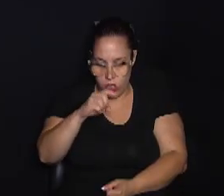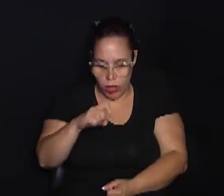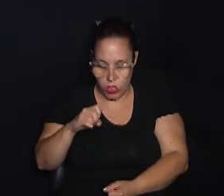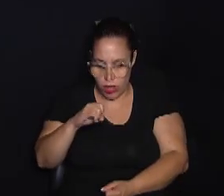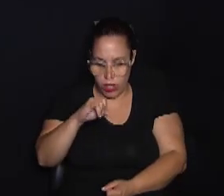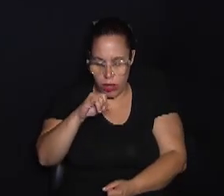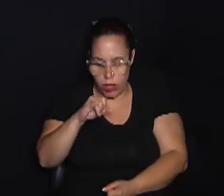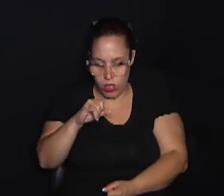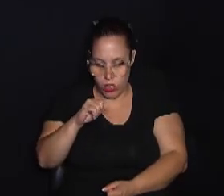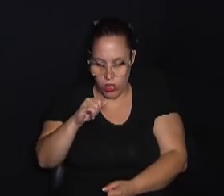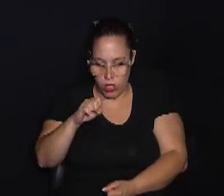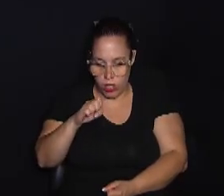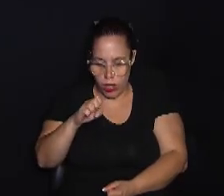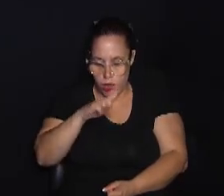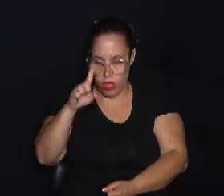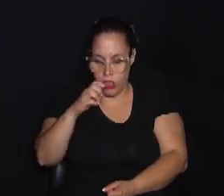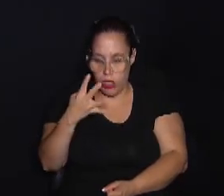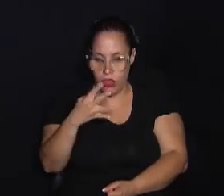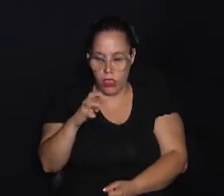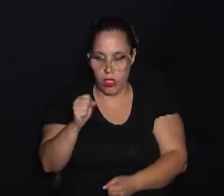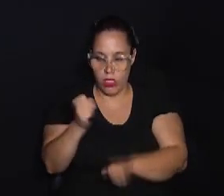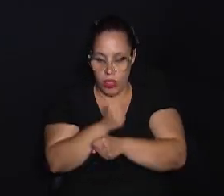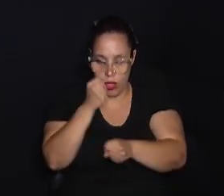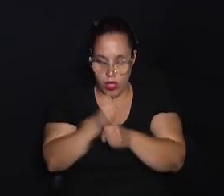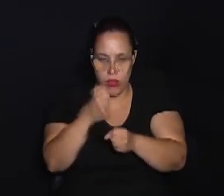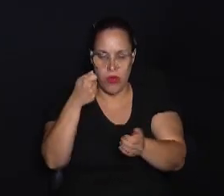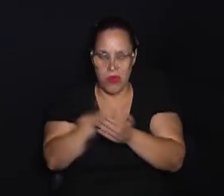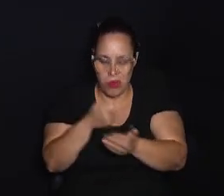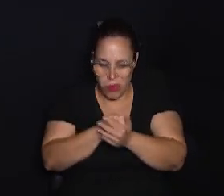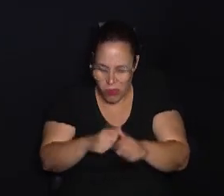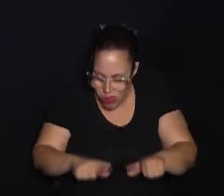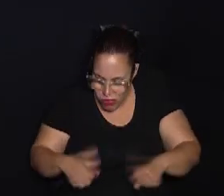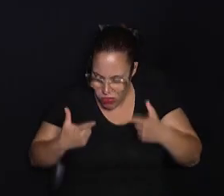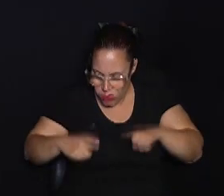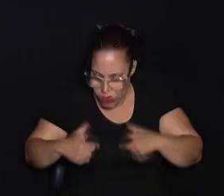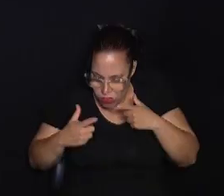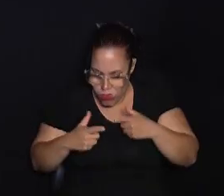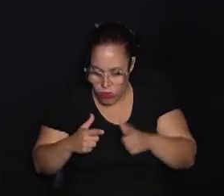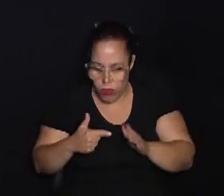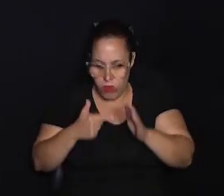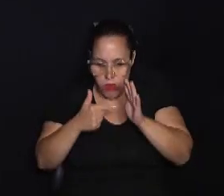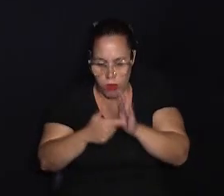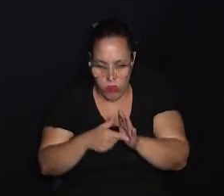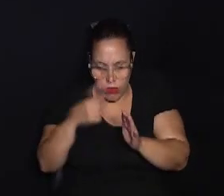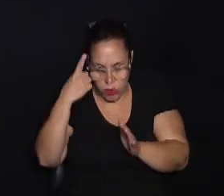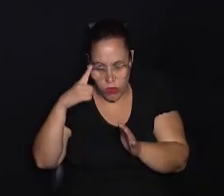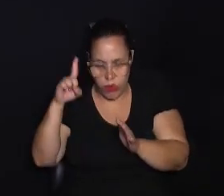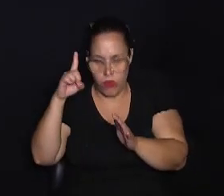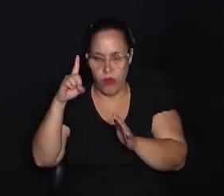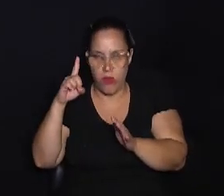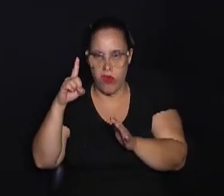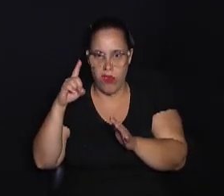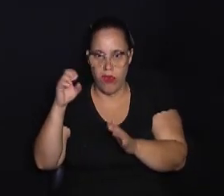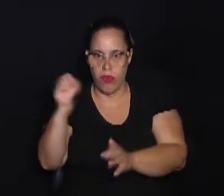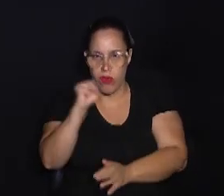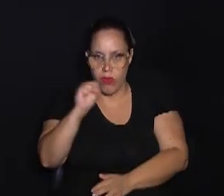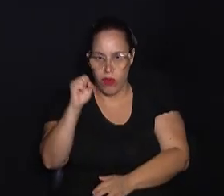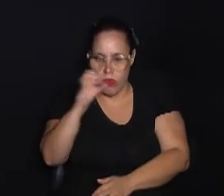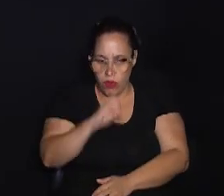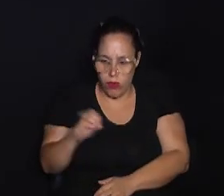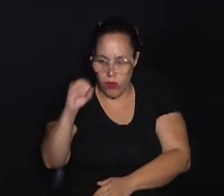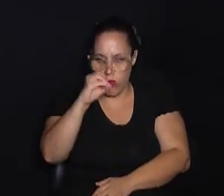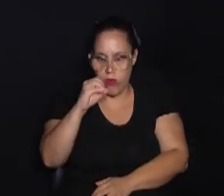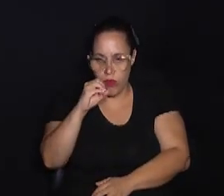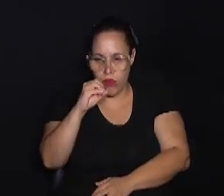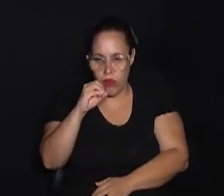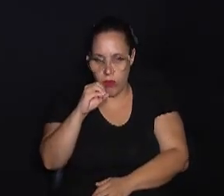40 anos, né, de existência e de resistência. Então, nós apresentamos esse dia municipal, esse dia 8 de outubro,